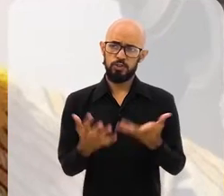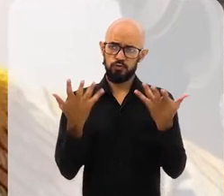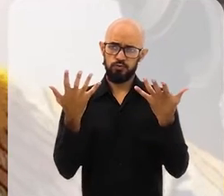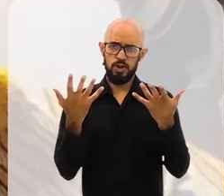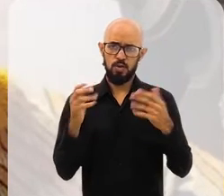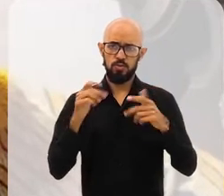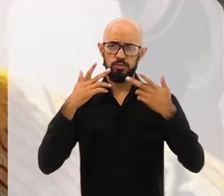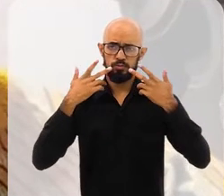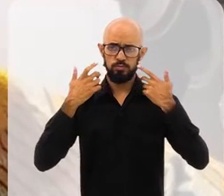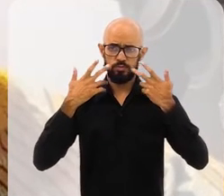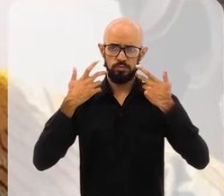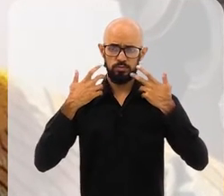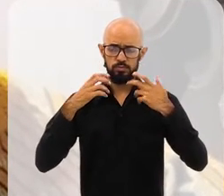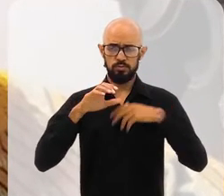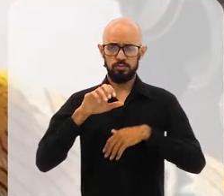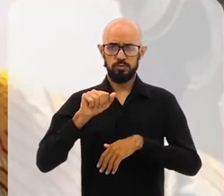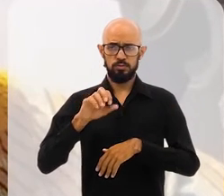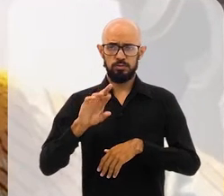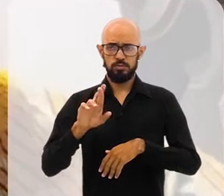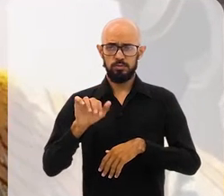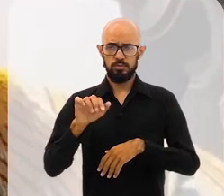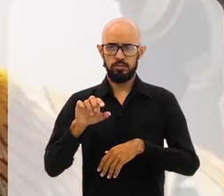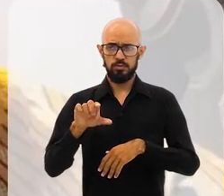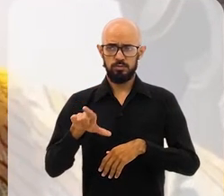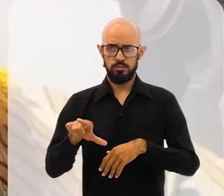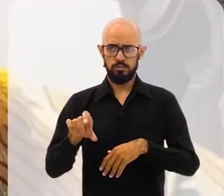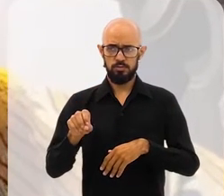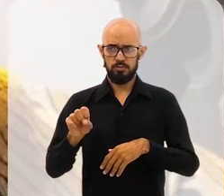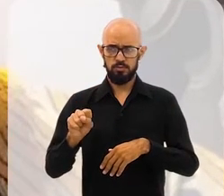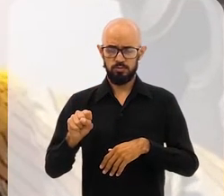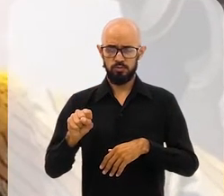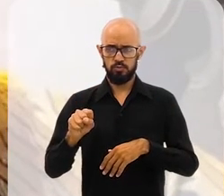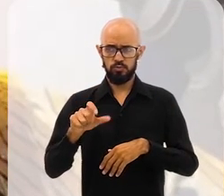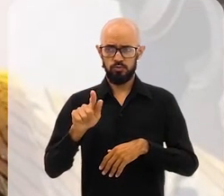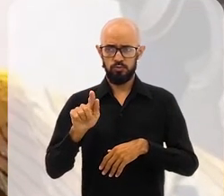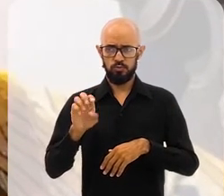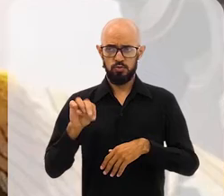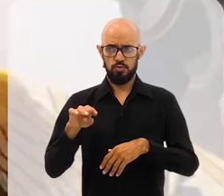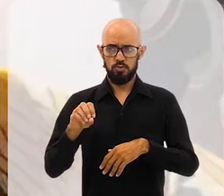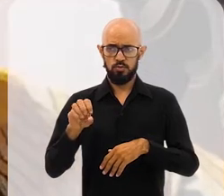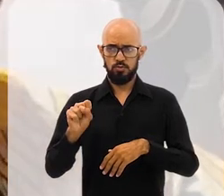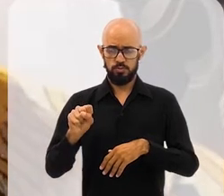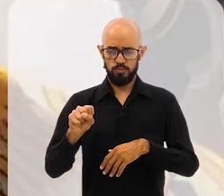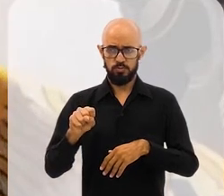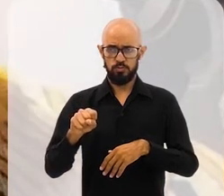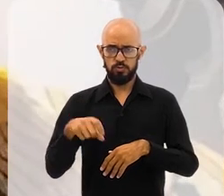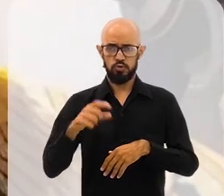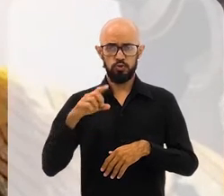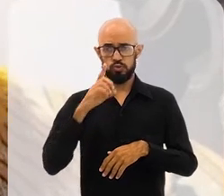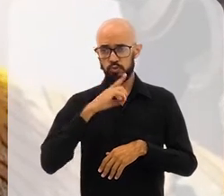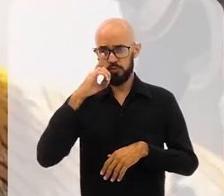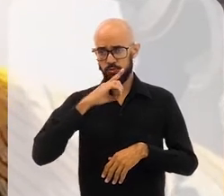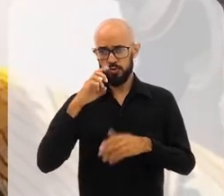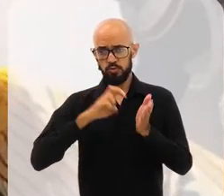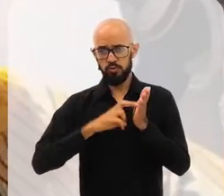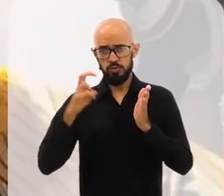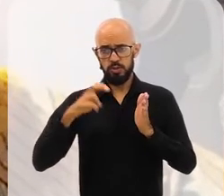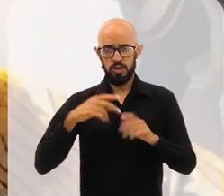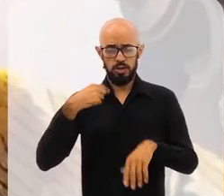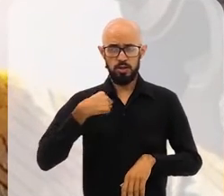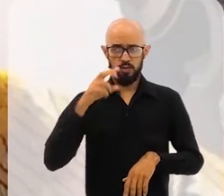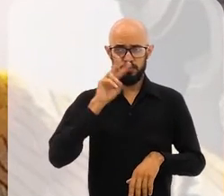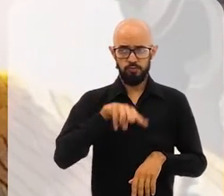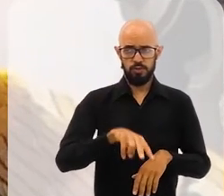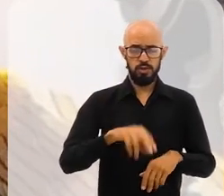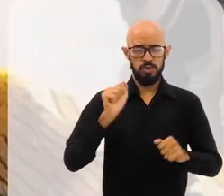um festival uma mostra de teatro no carro hygomi aos domingos pela manhã eu vou sair de embaixo para assistir espetáculos